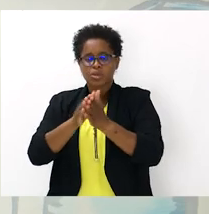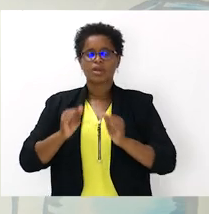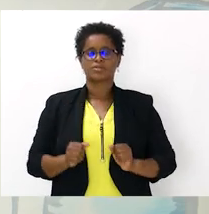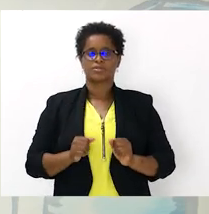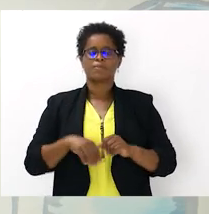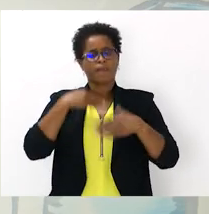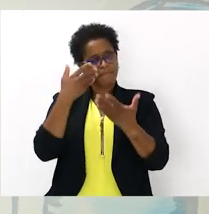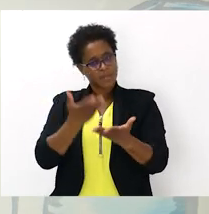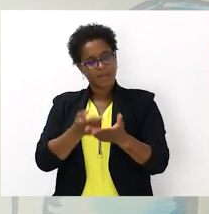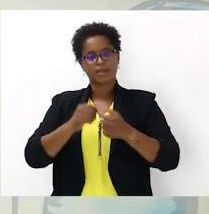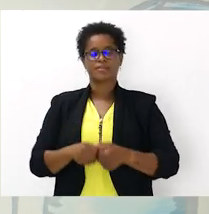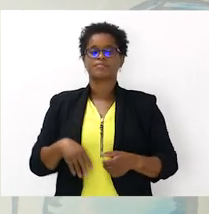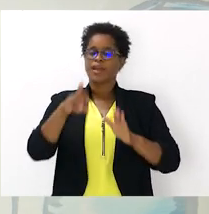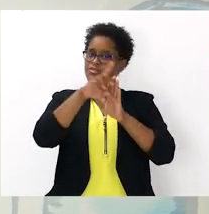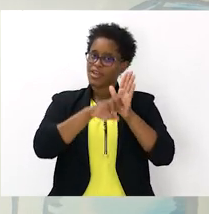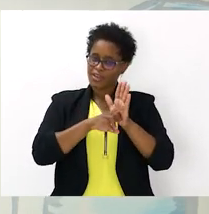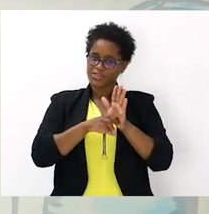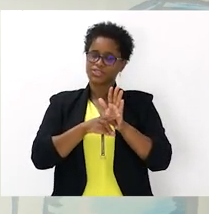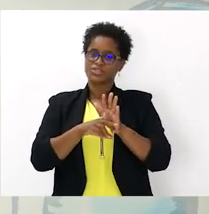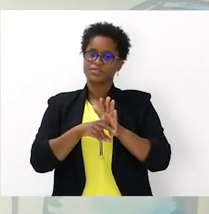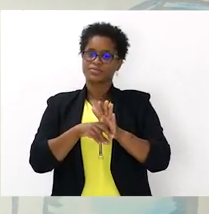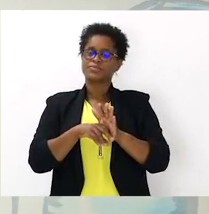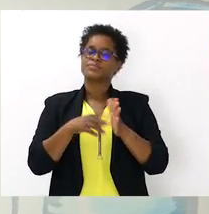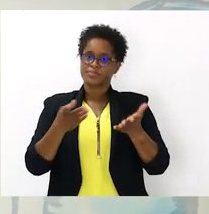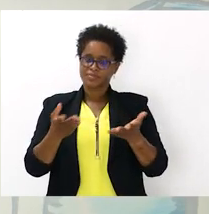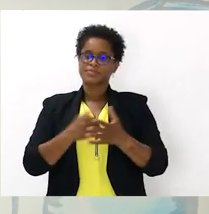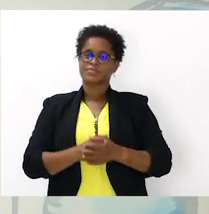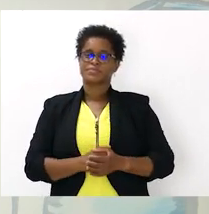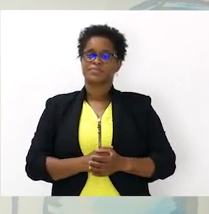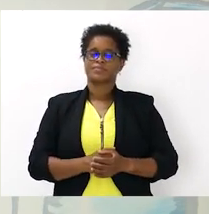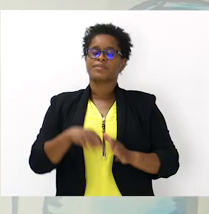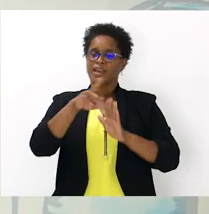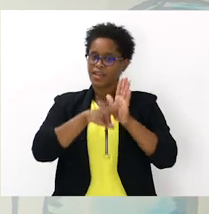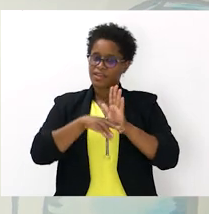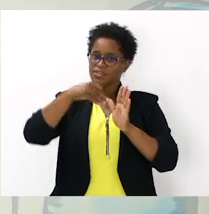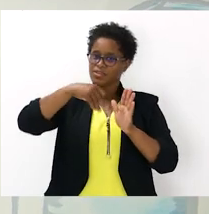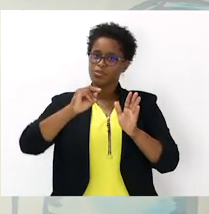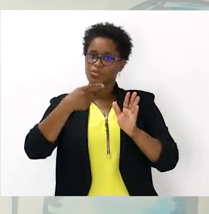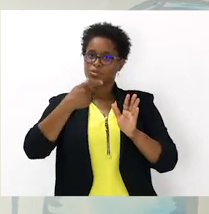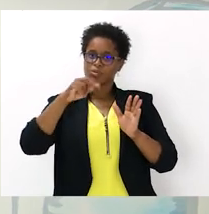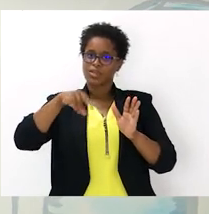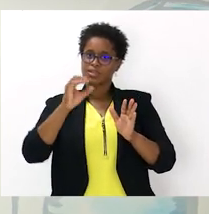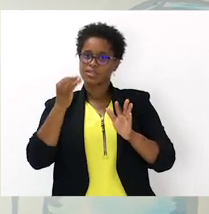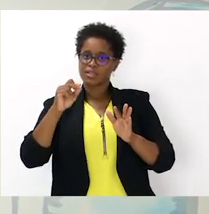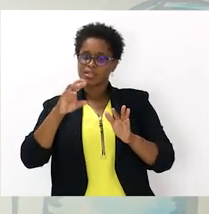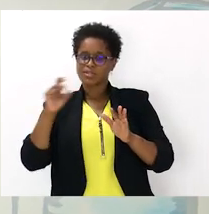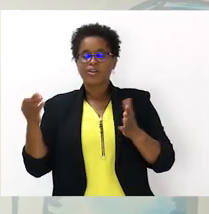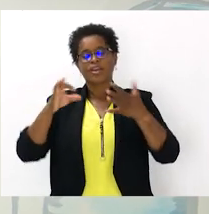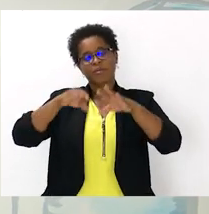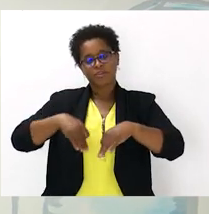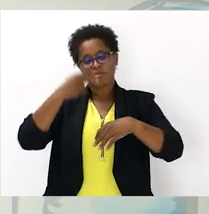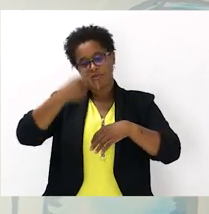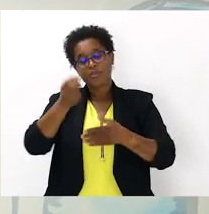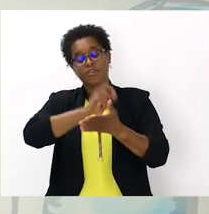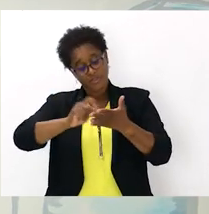de aplicar as regras, certo? As regras de potenciação. E, para terminar,